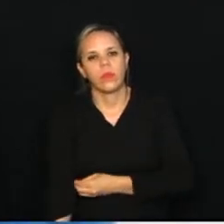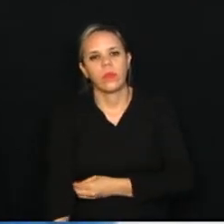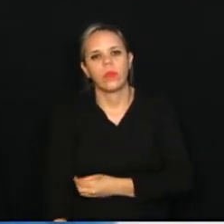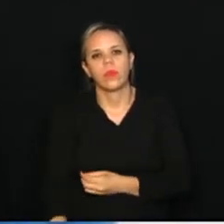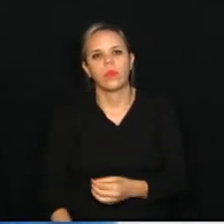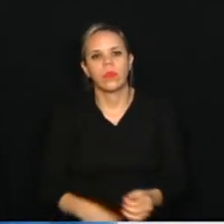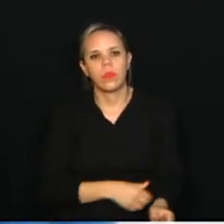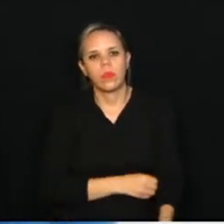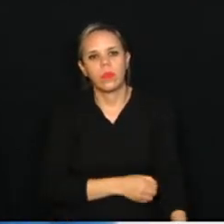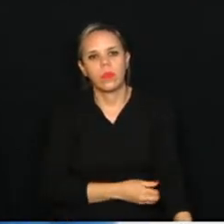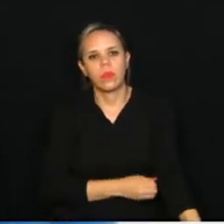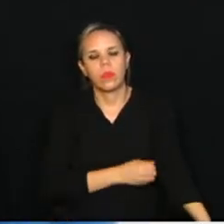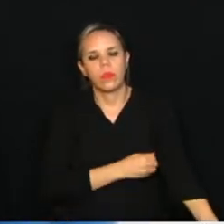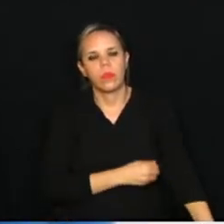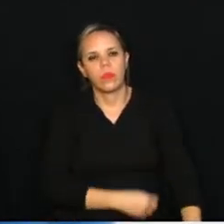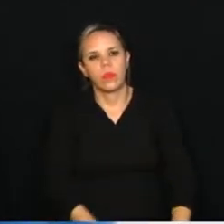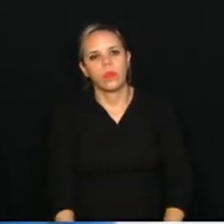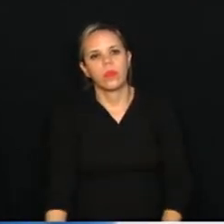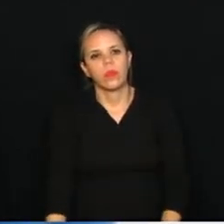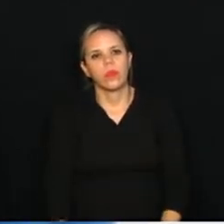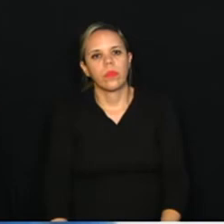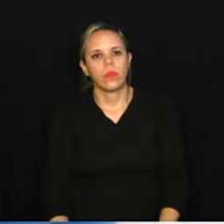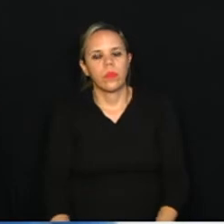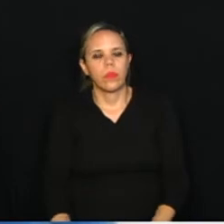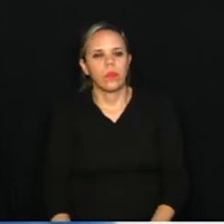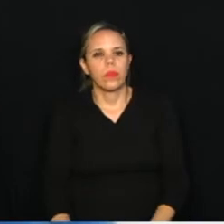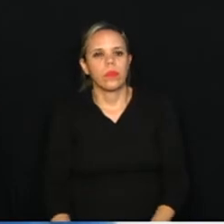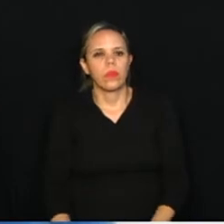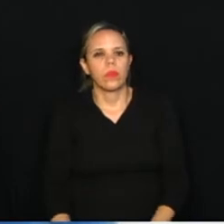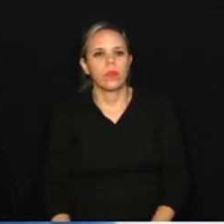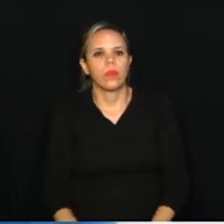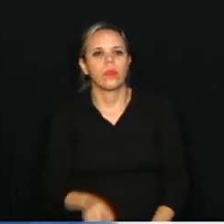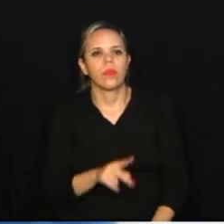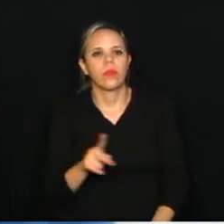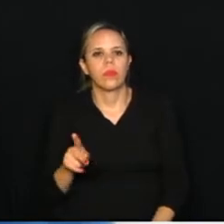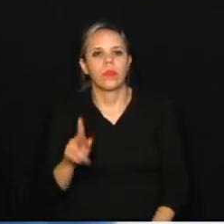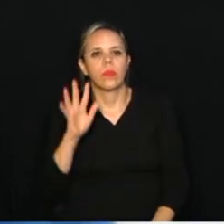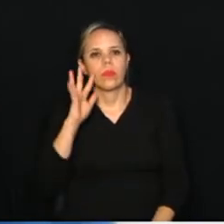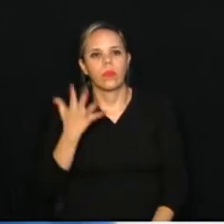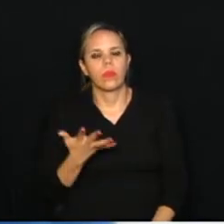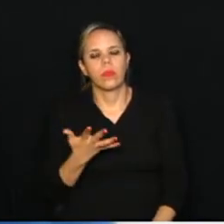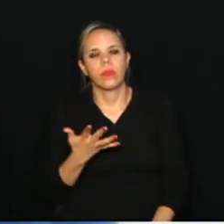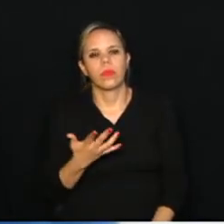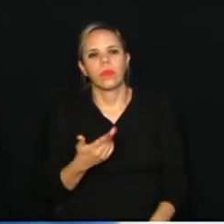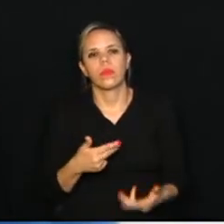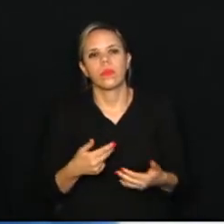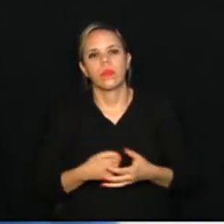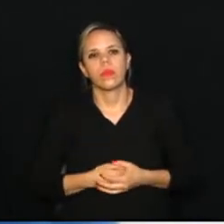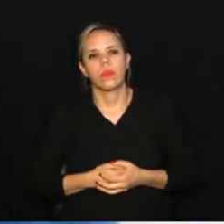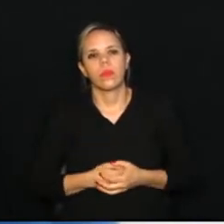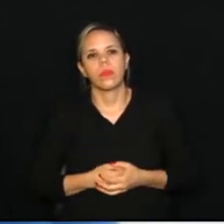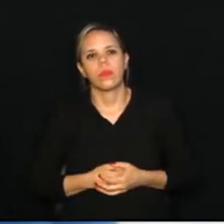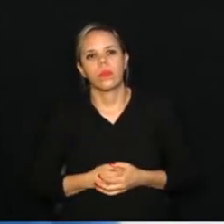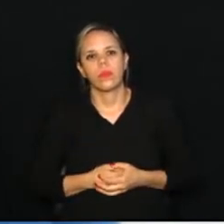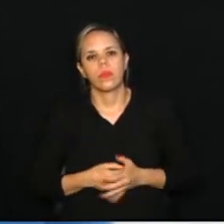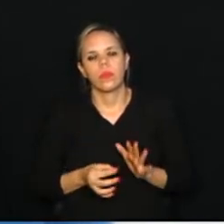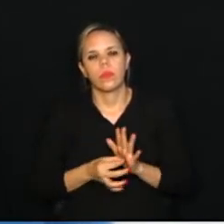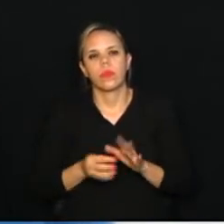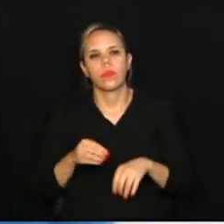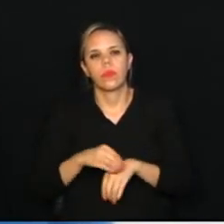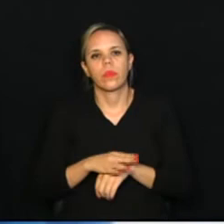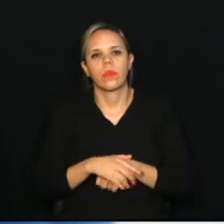né? Dizendo andamento pendente, resolvido, coisa assim, né? A sugestão,